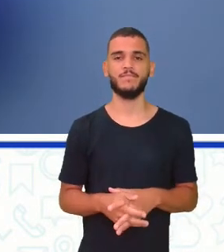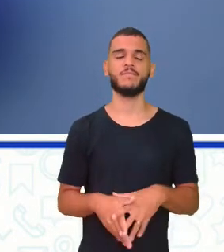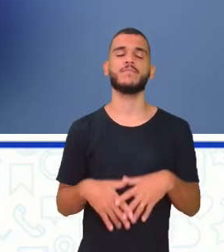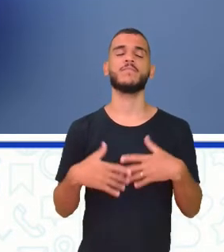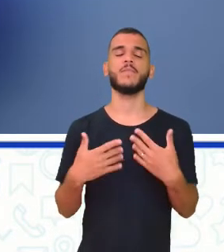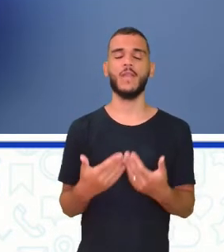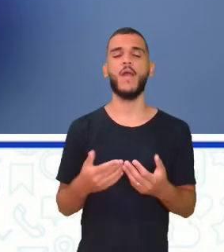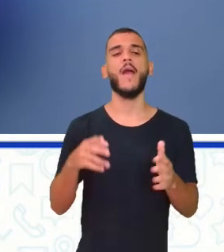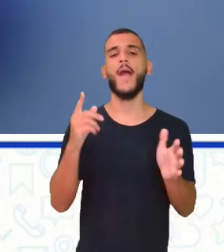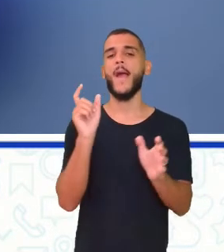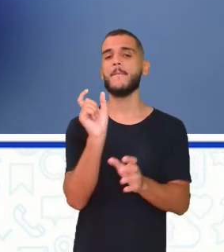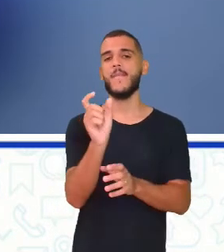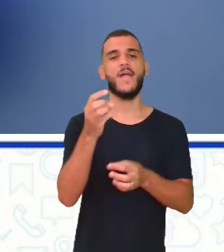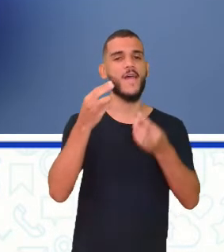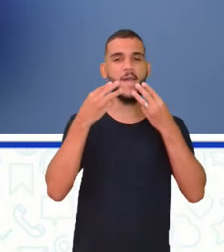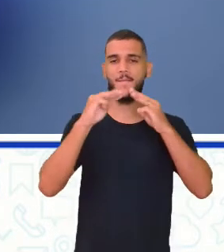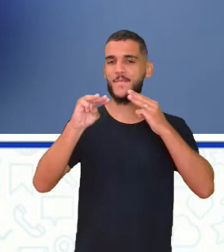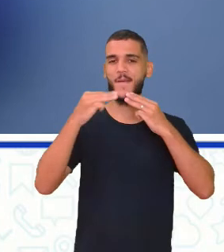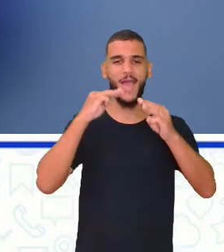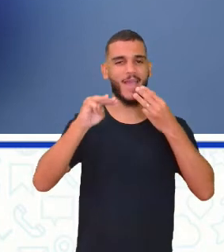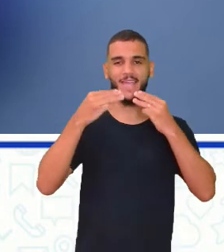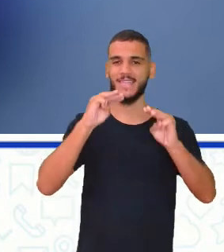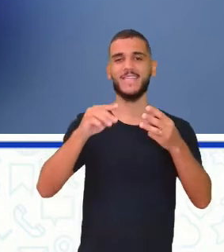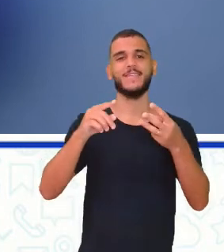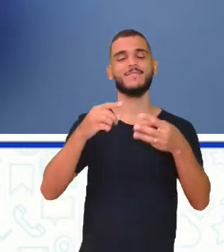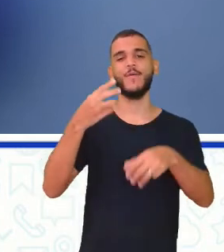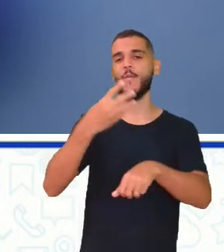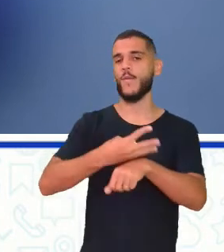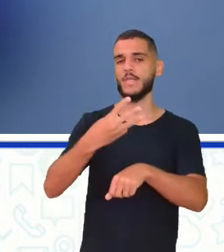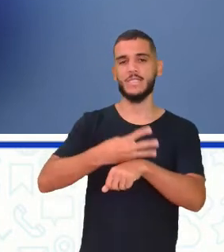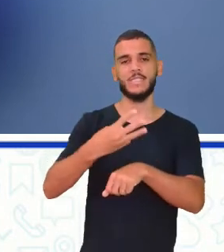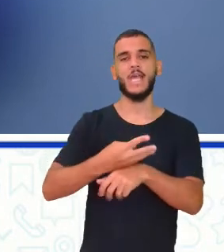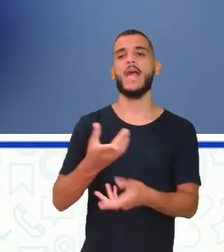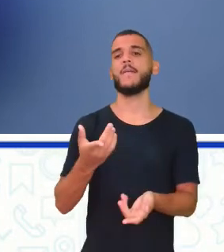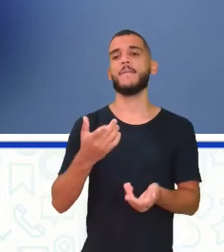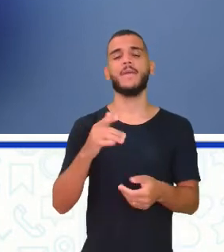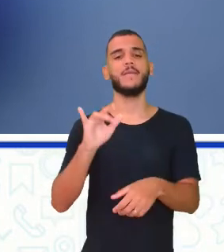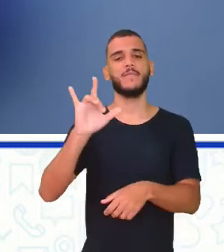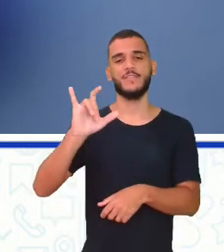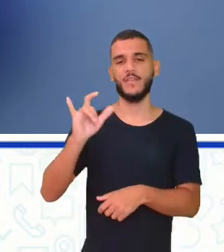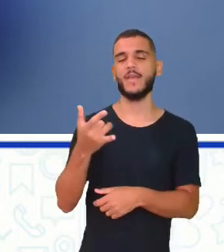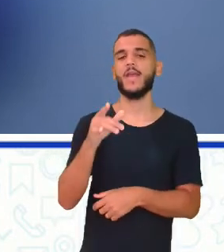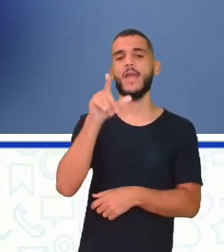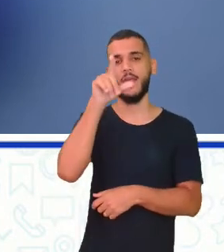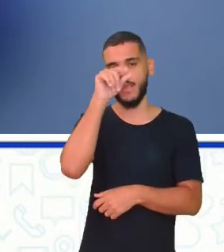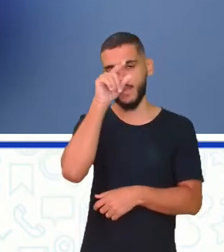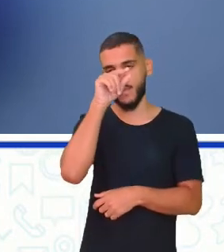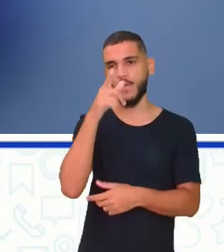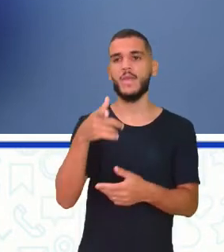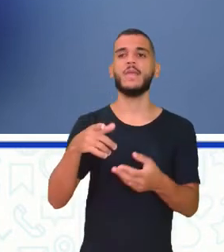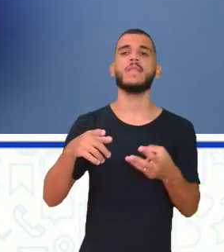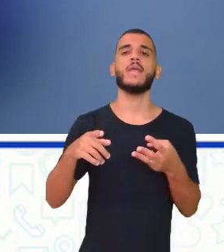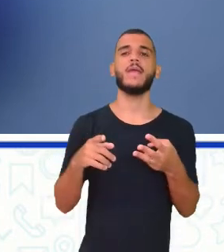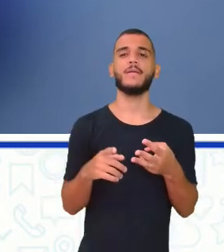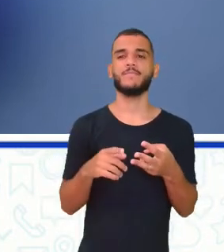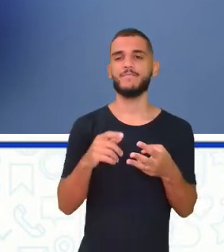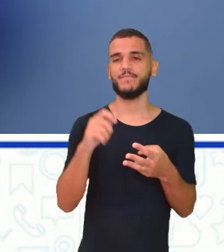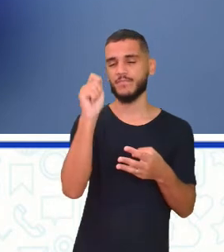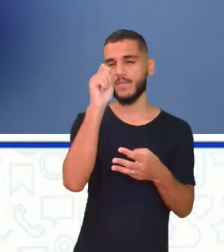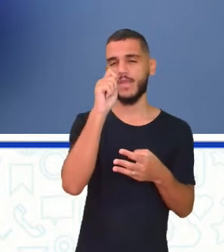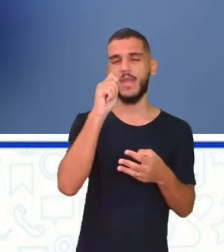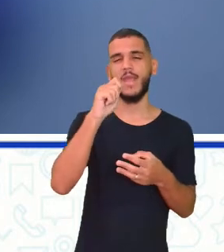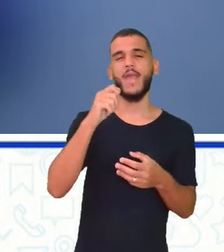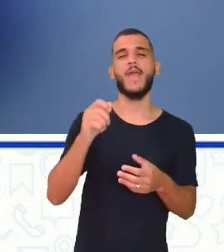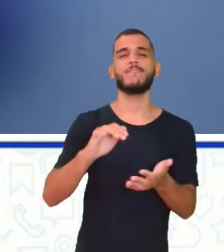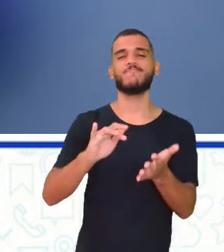palavra marketing, não é? WhatsApp, Instagram, Twitter, smartphone, story, videogame. São